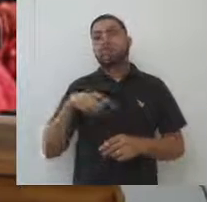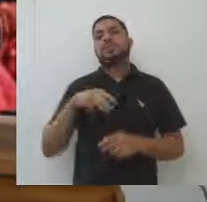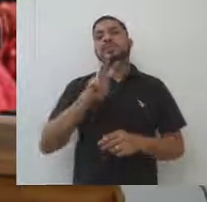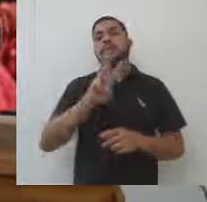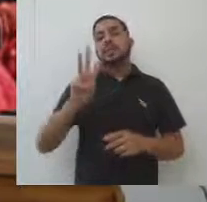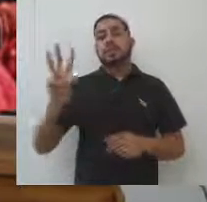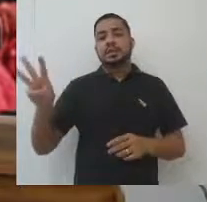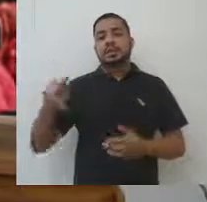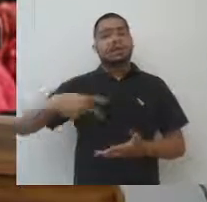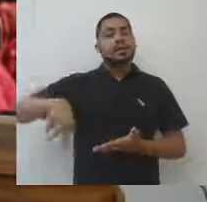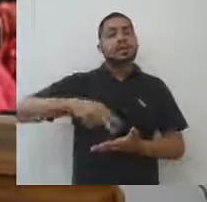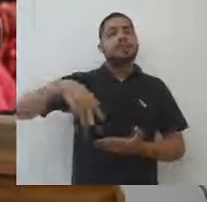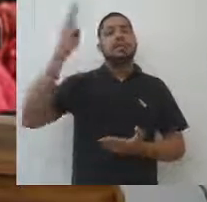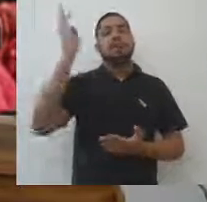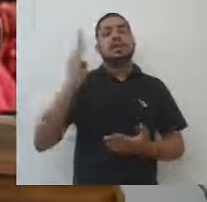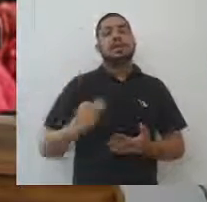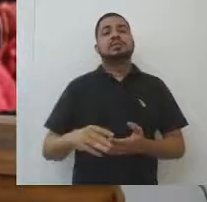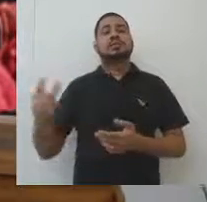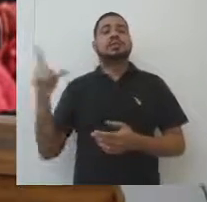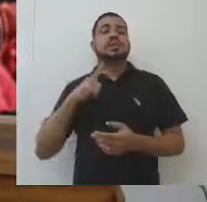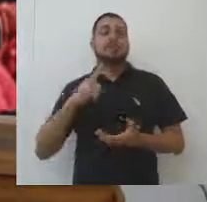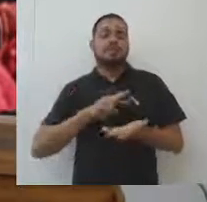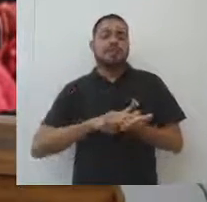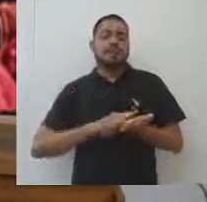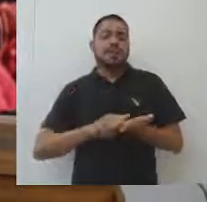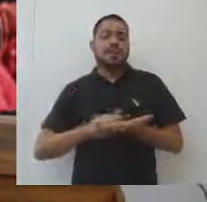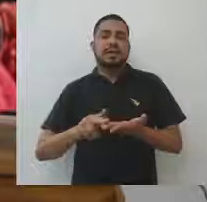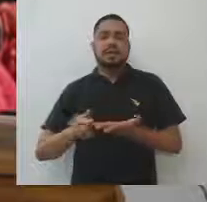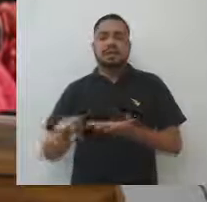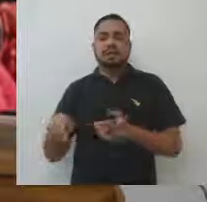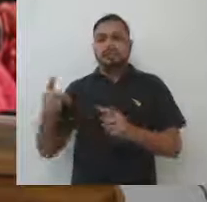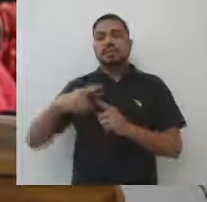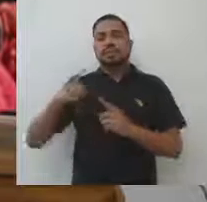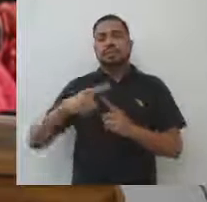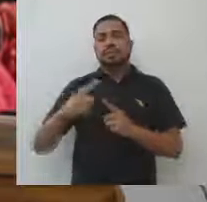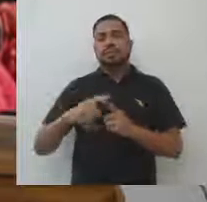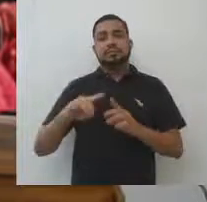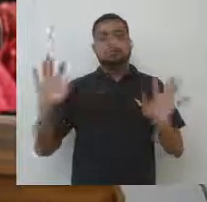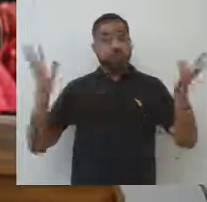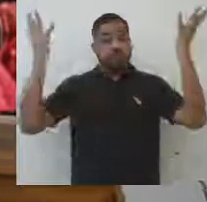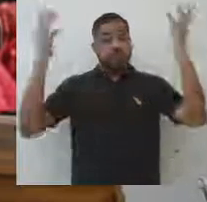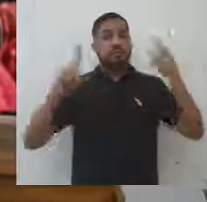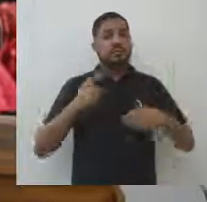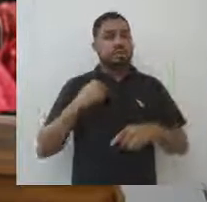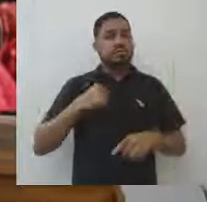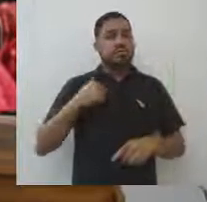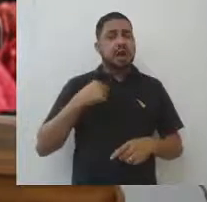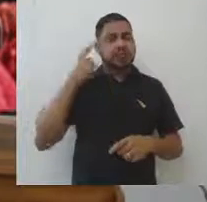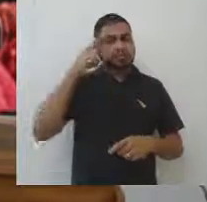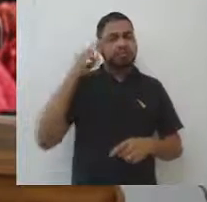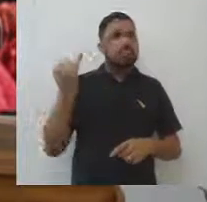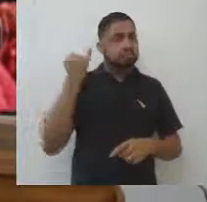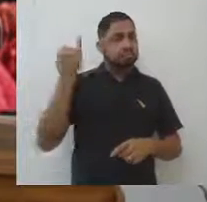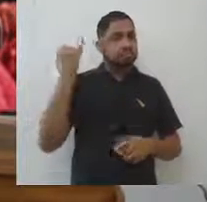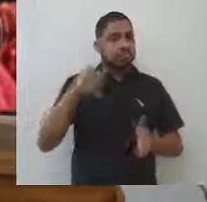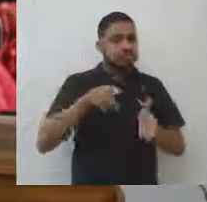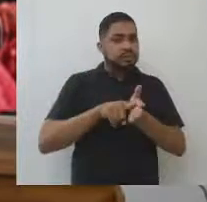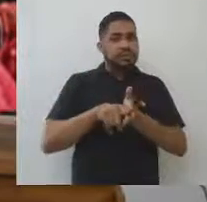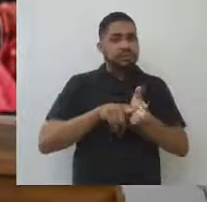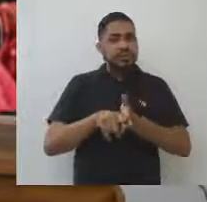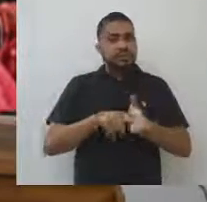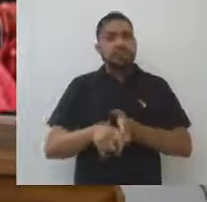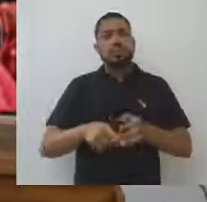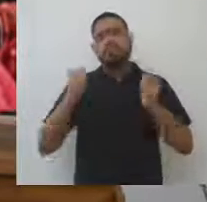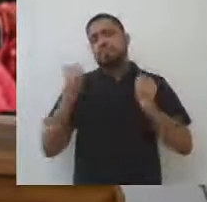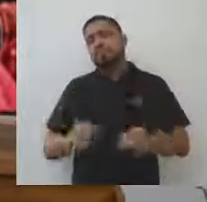do Brasil, que ele vai mostrar vários tipos de espetáculos, e eu acho até interessante você pesquisar, tá certo? A